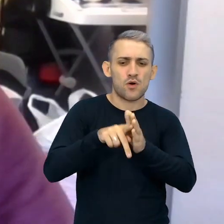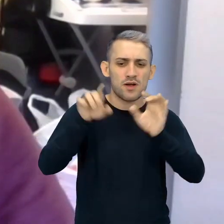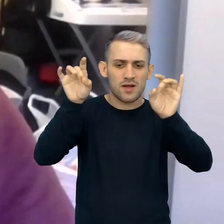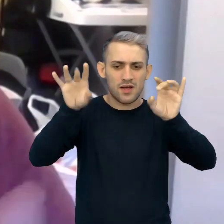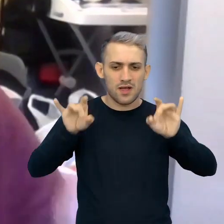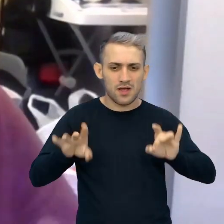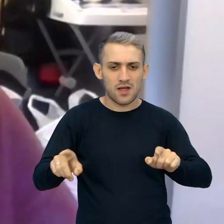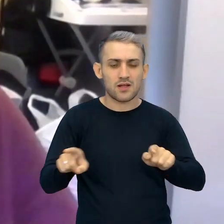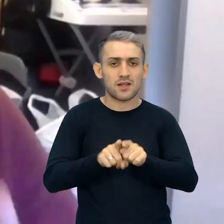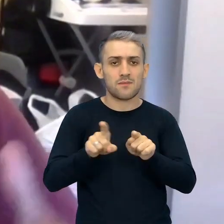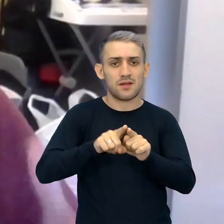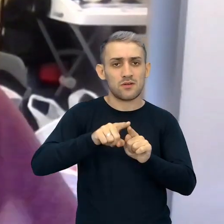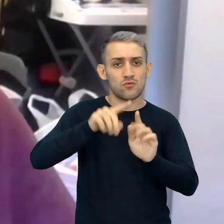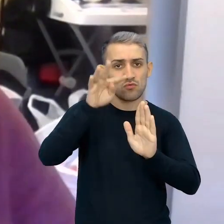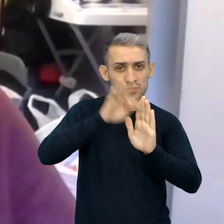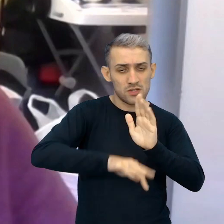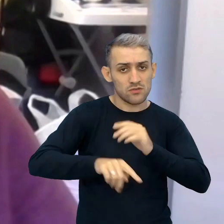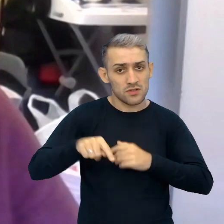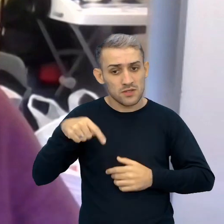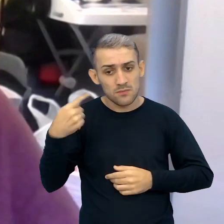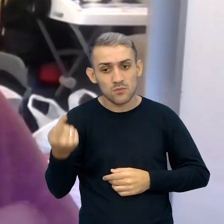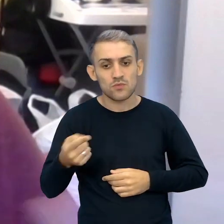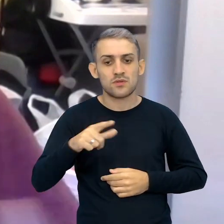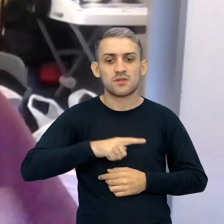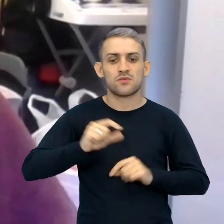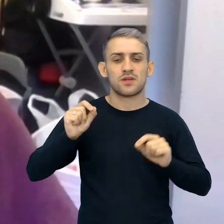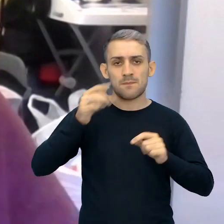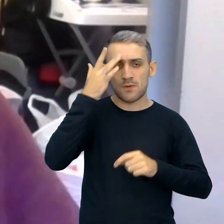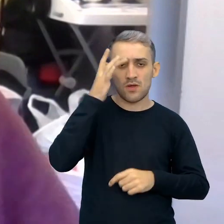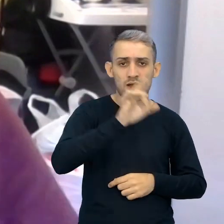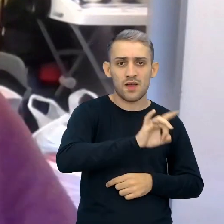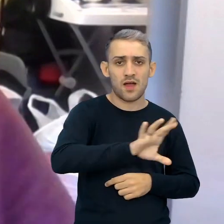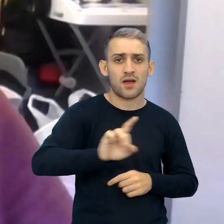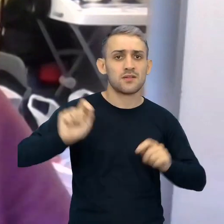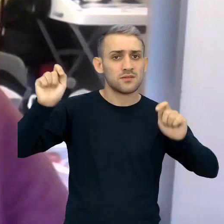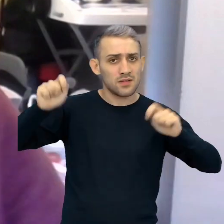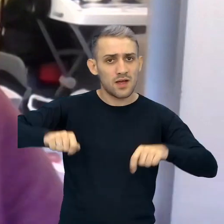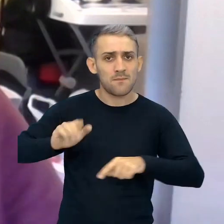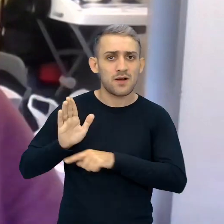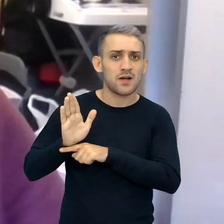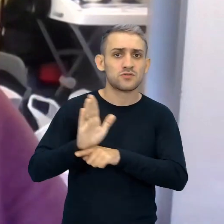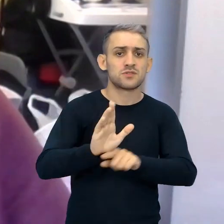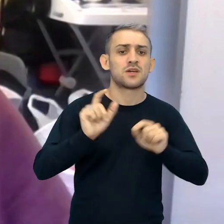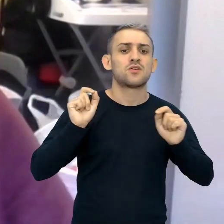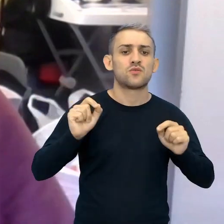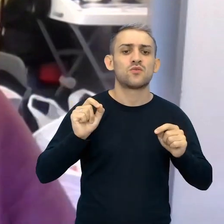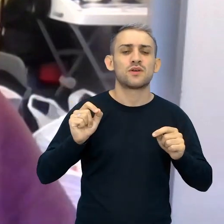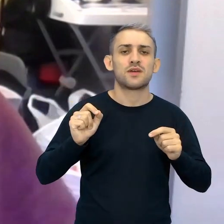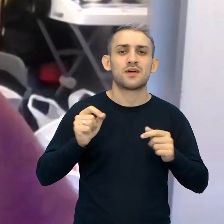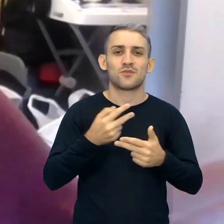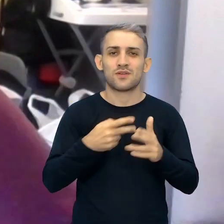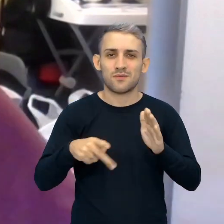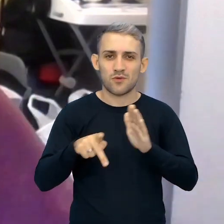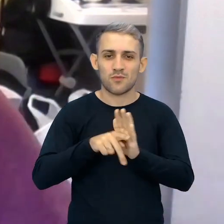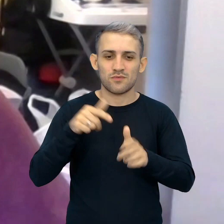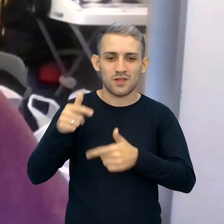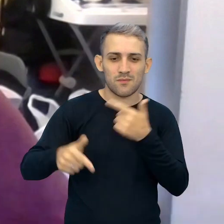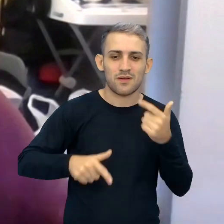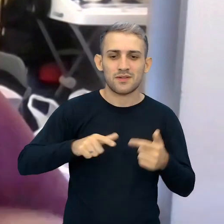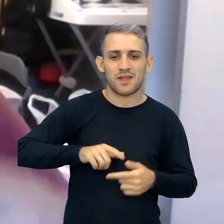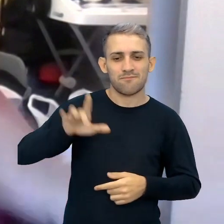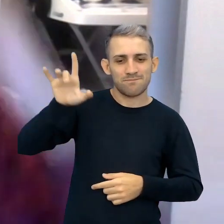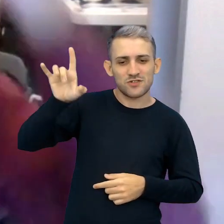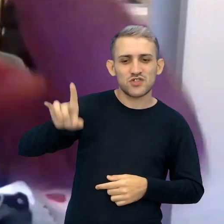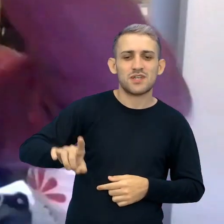e é em cima desse texto, dessa base, que cada pessoa vai conseguir contribuir com a sua expertise. Então, pessoas na